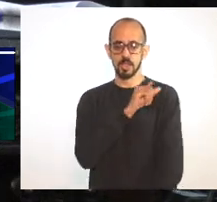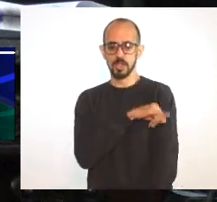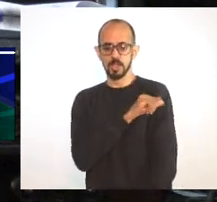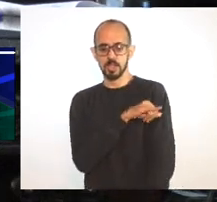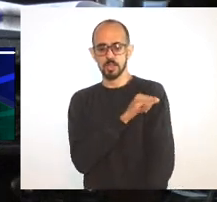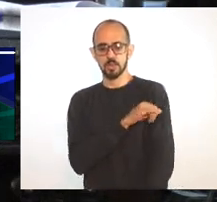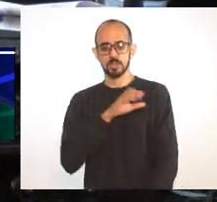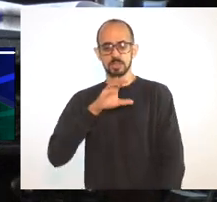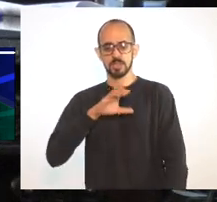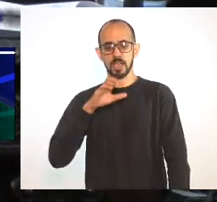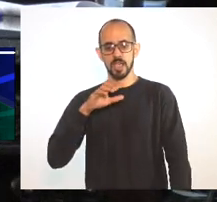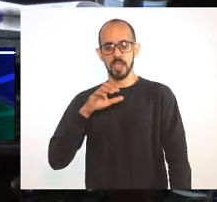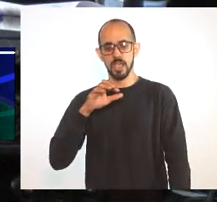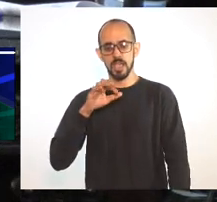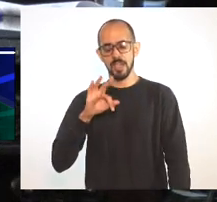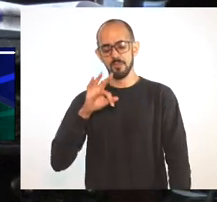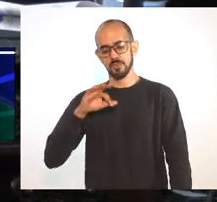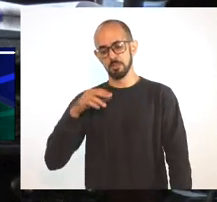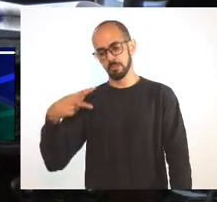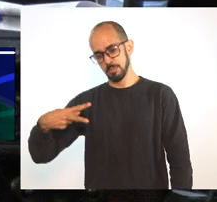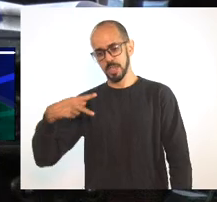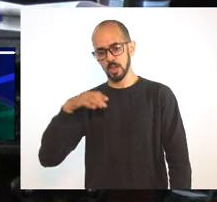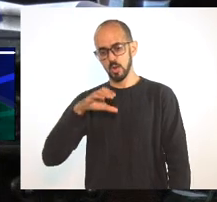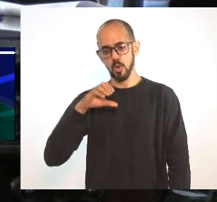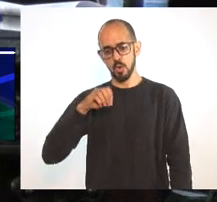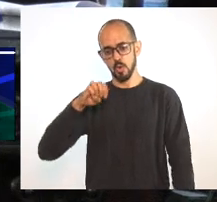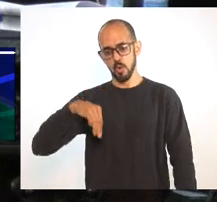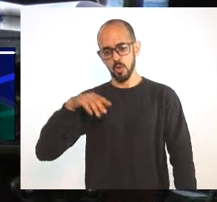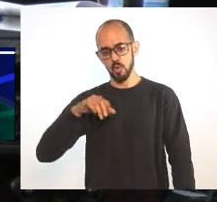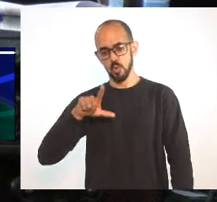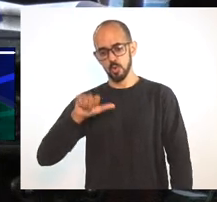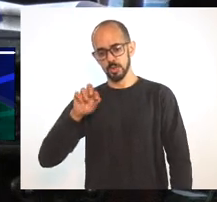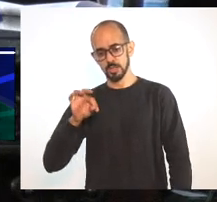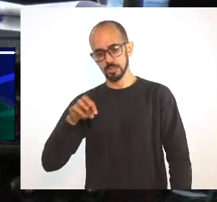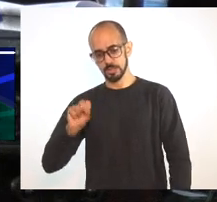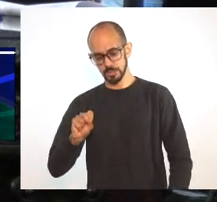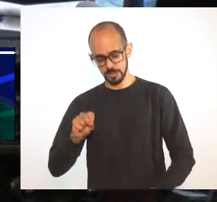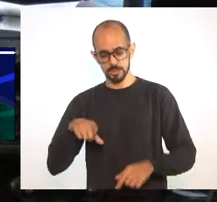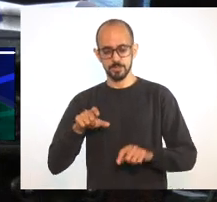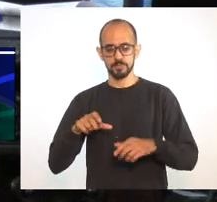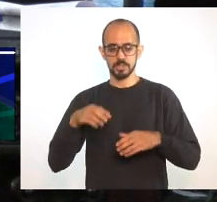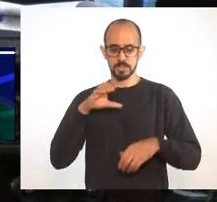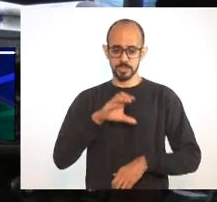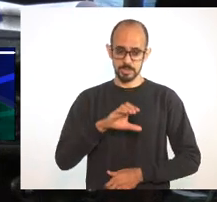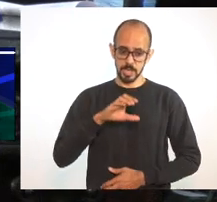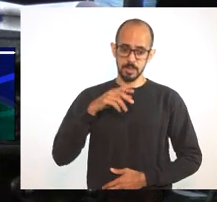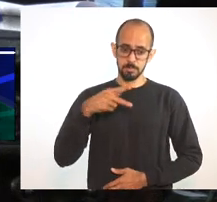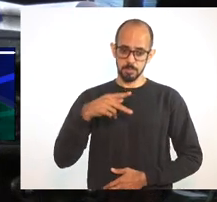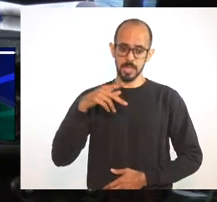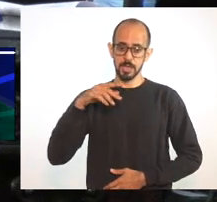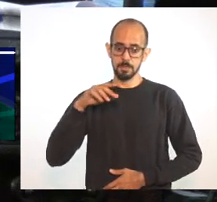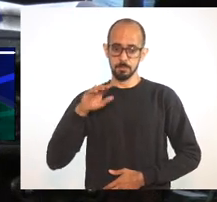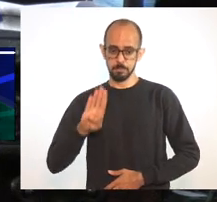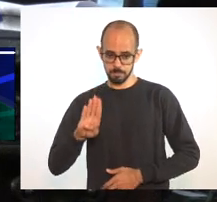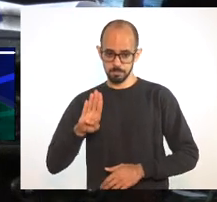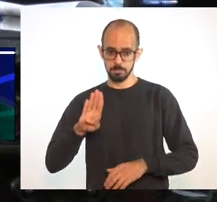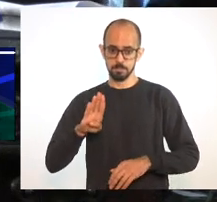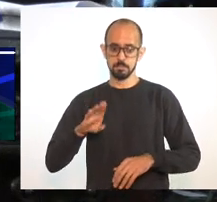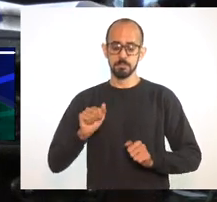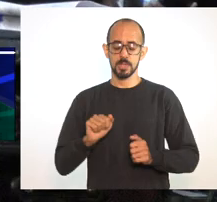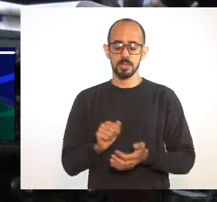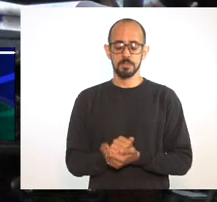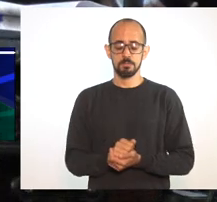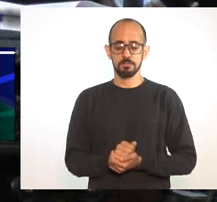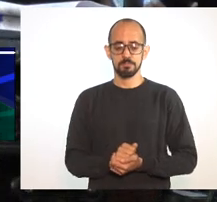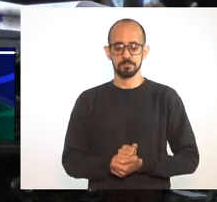CSP com Lutas, Levante Popular da Juventude, CTB, Central das Trabalhadoras do Rio de